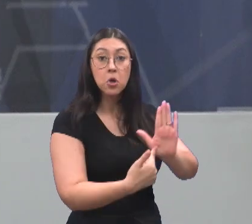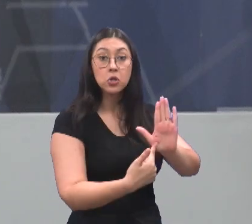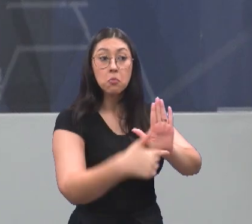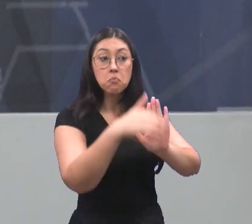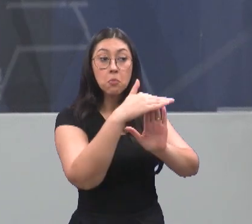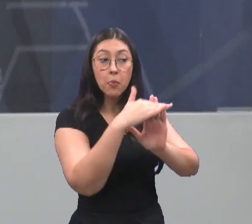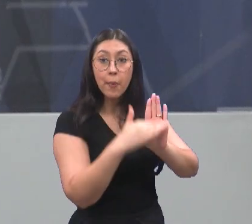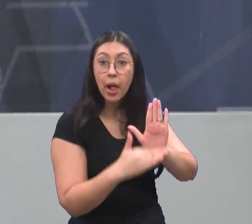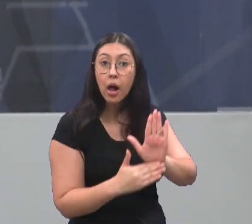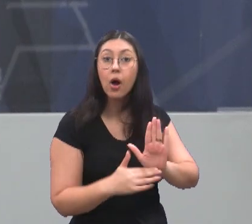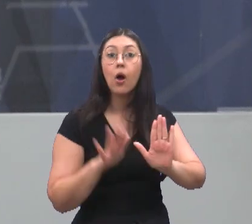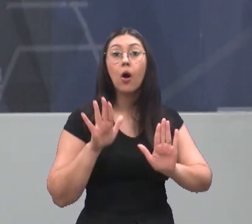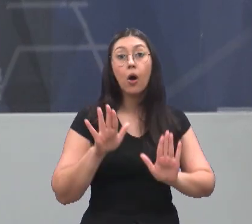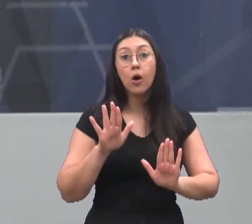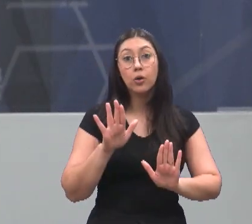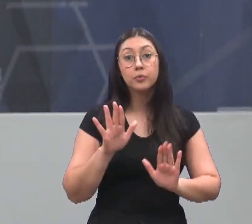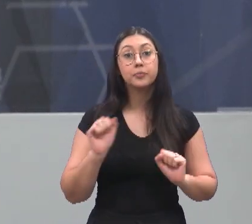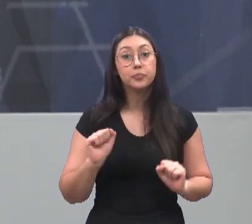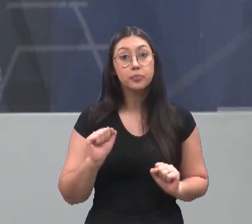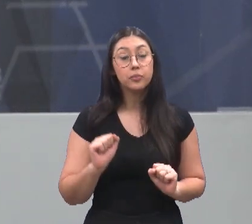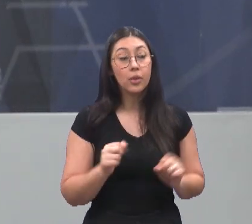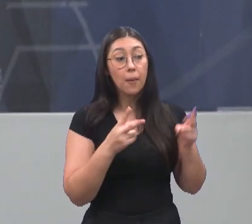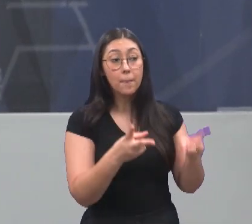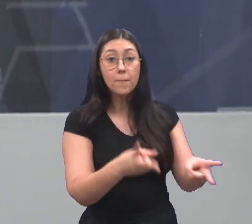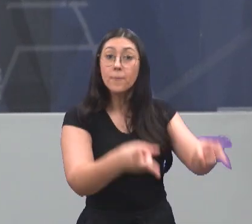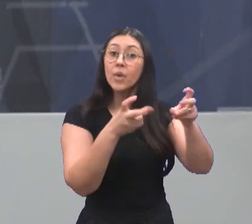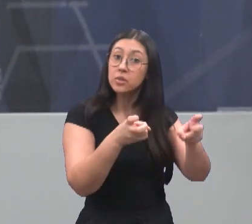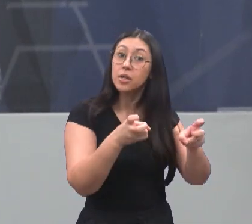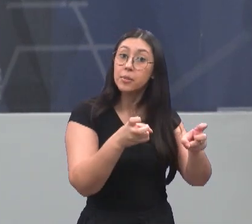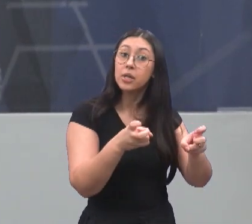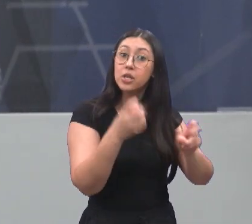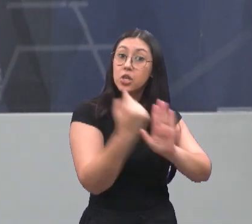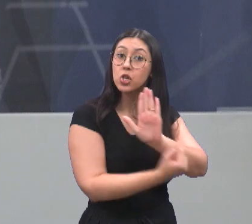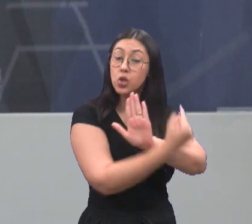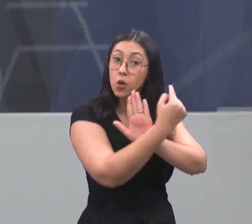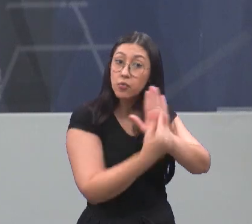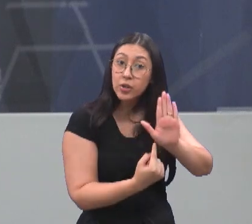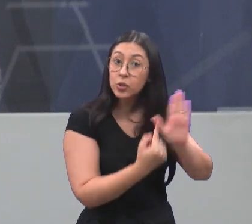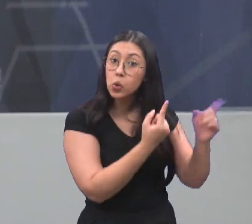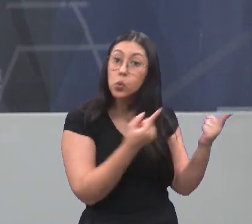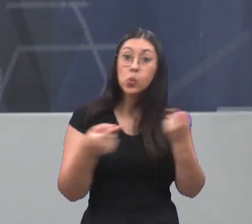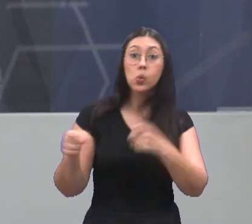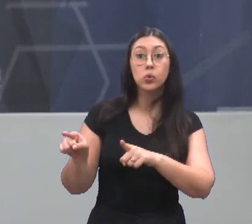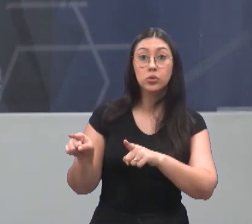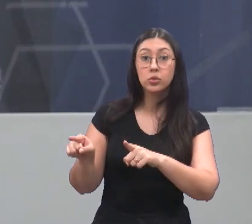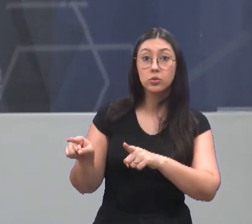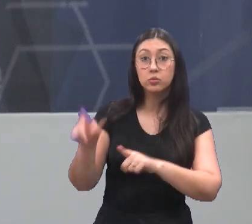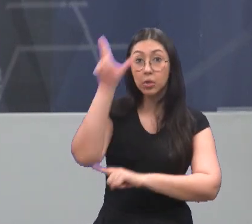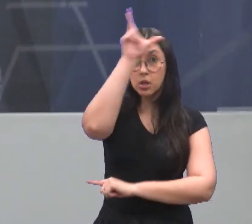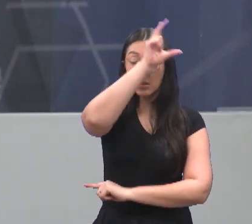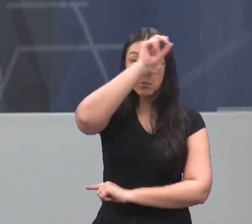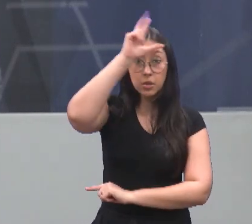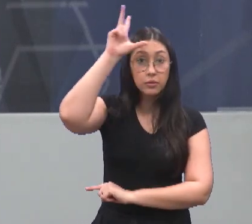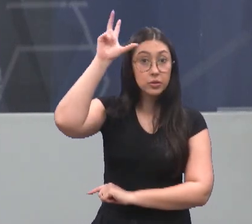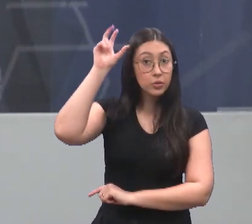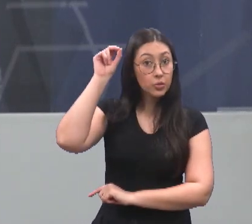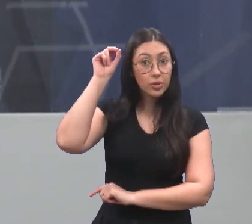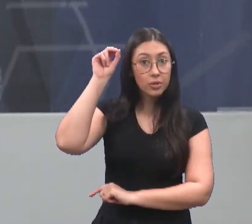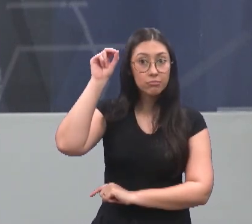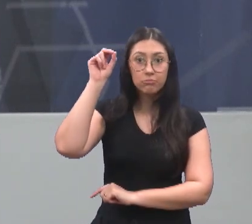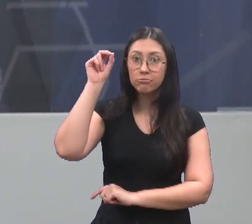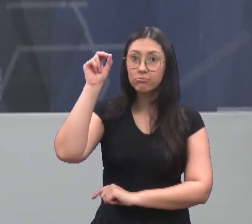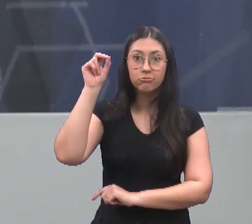aqui. Nesse ponto, nota-se que as razões do veto total oposto pelo chefe do Poder Executivo não